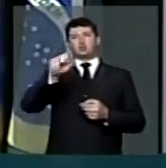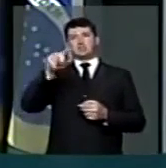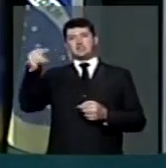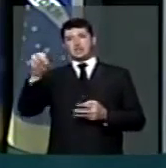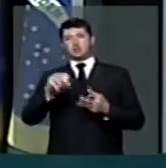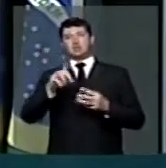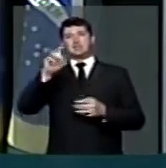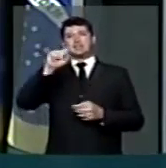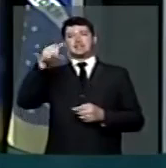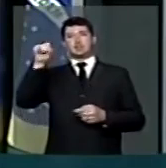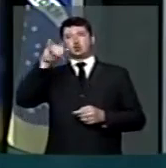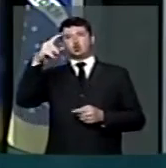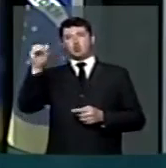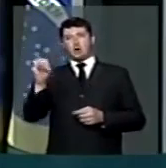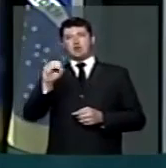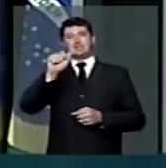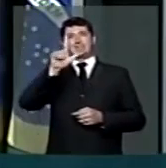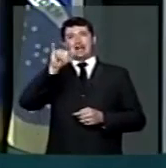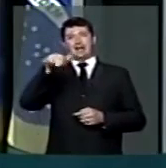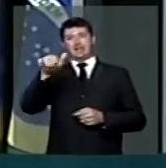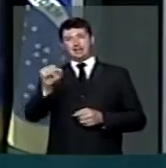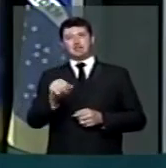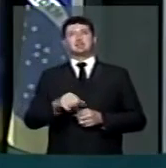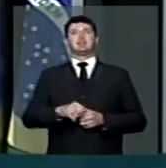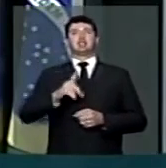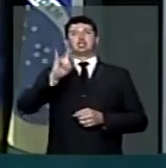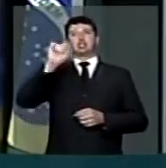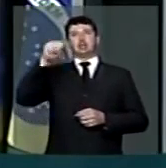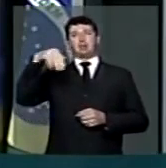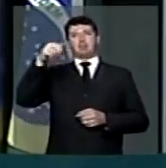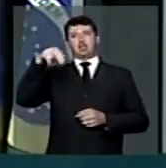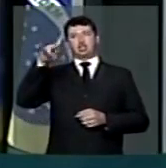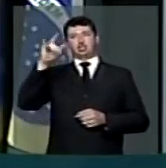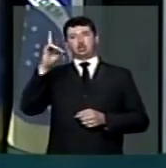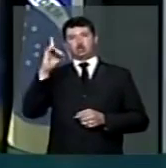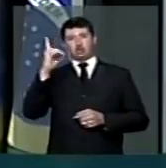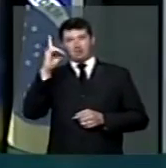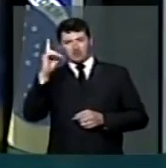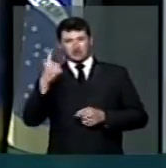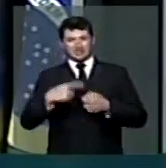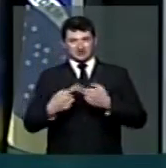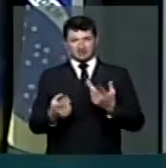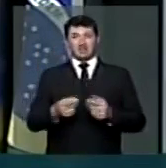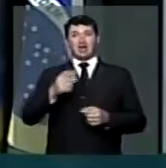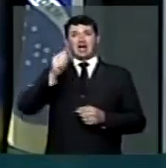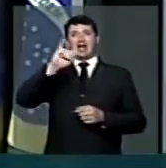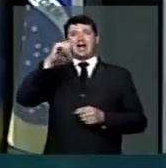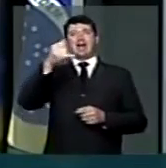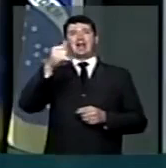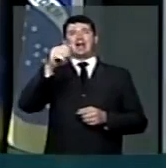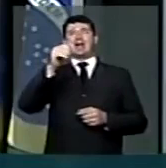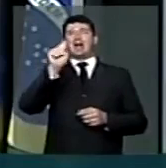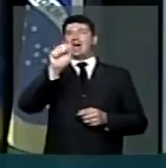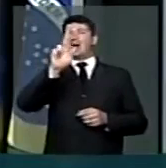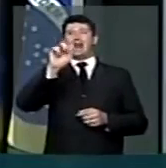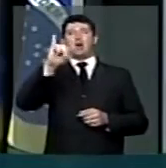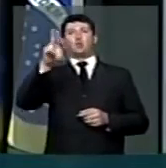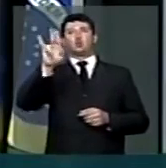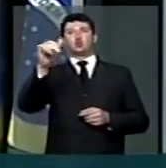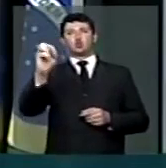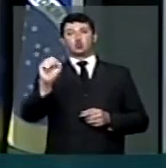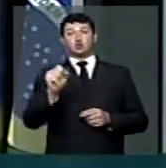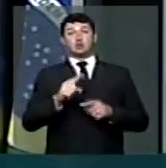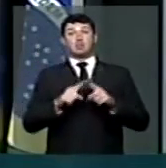del Rei, Salinas, Diamantina, e assim por diante. Araújos não tem um hospital próprio, mas